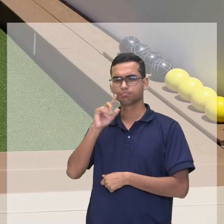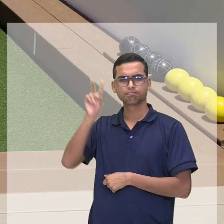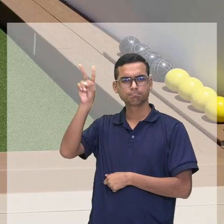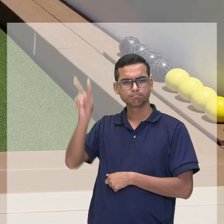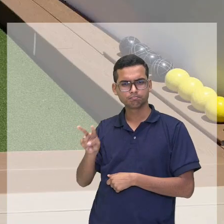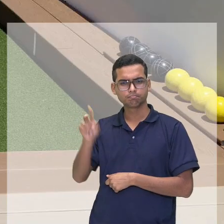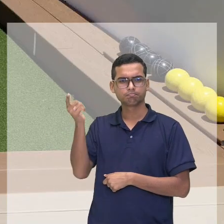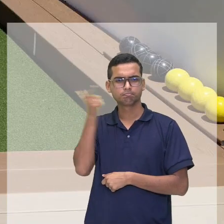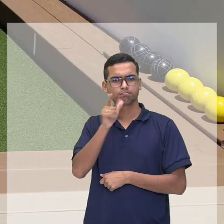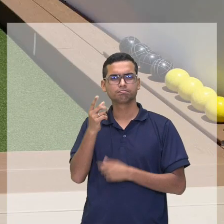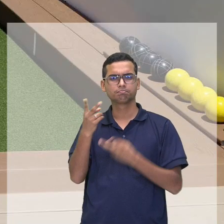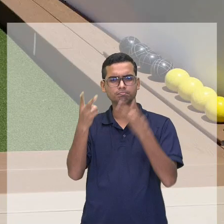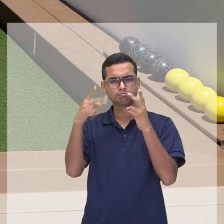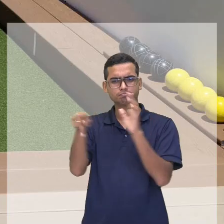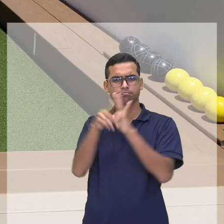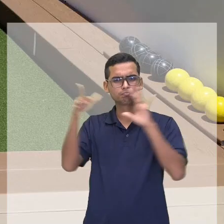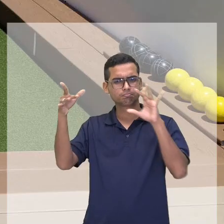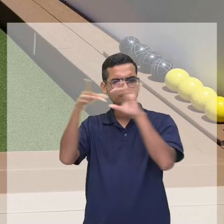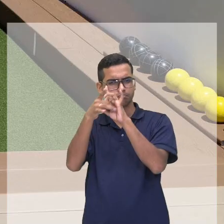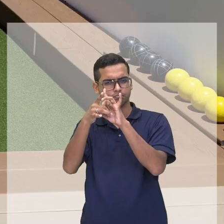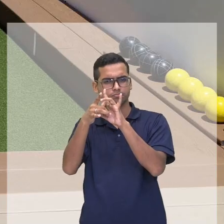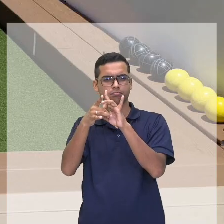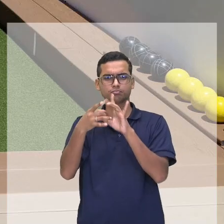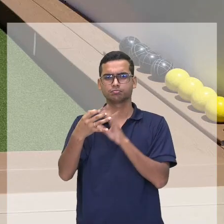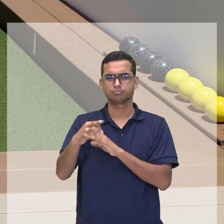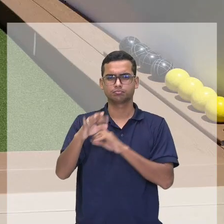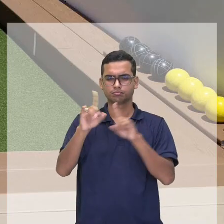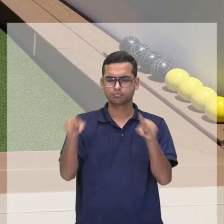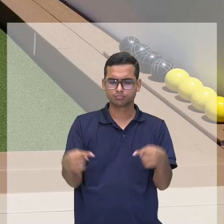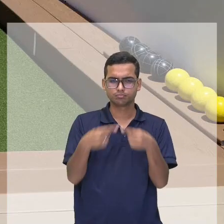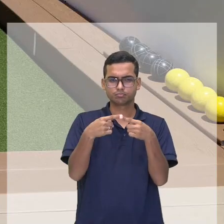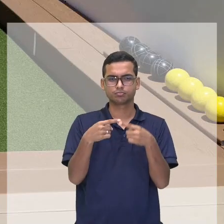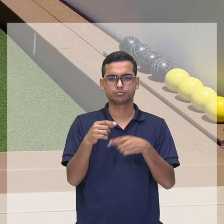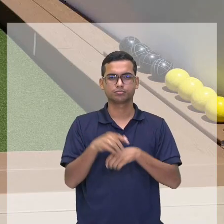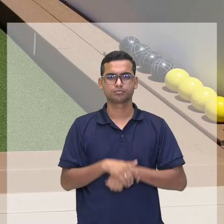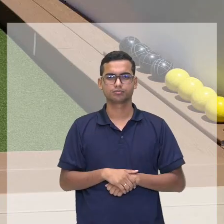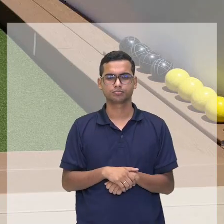vocês vão associando aqui o seguinte, olha só.